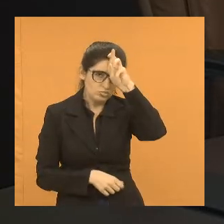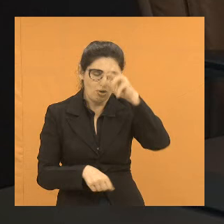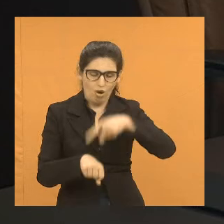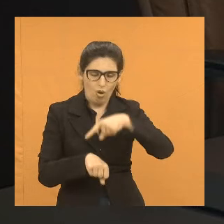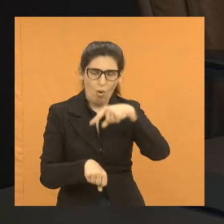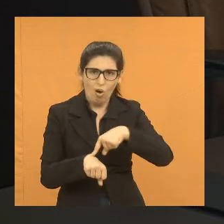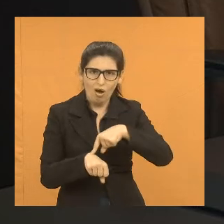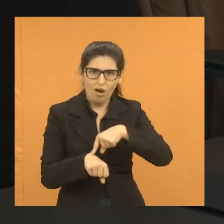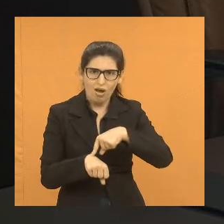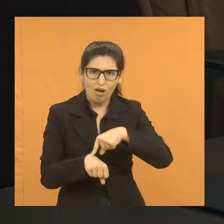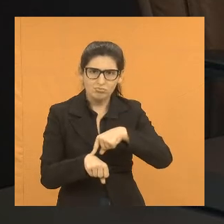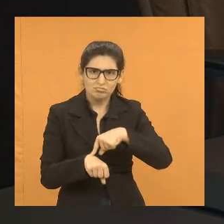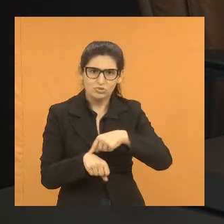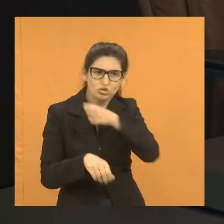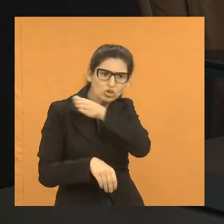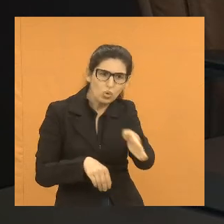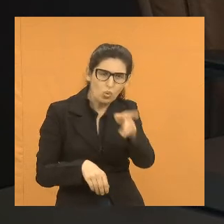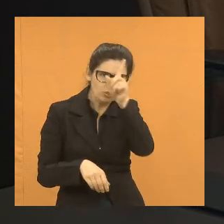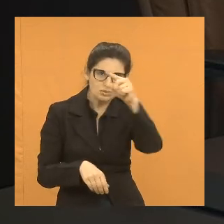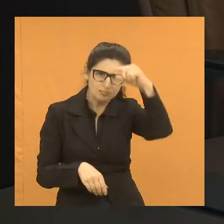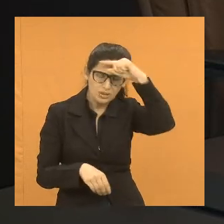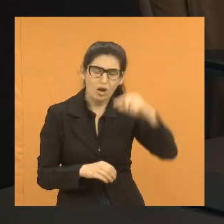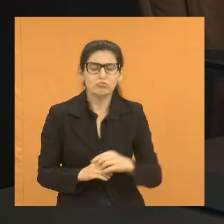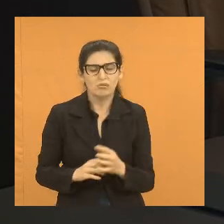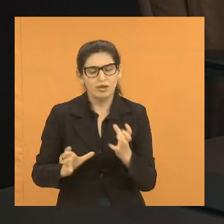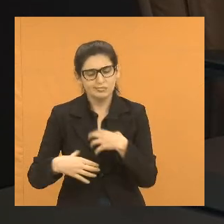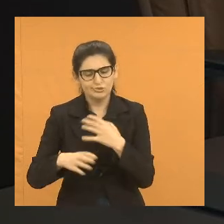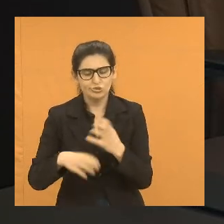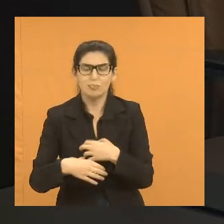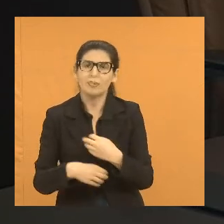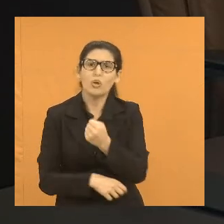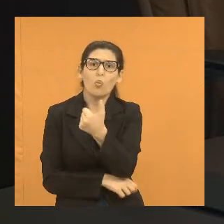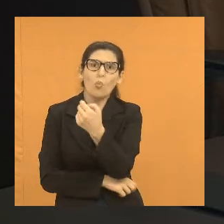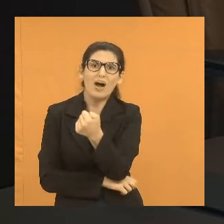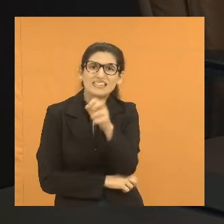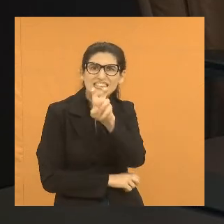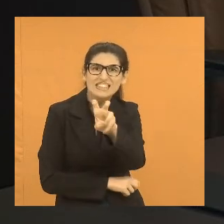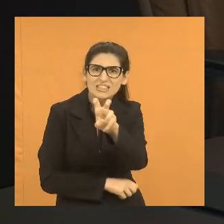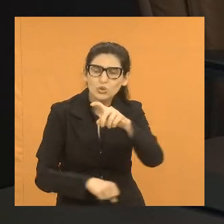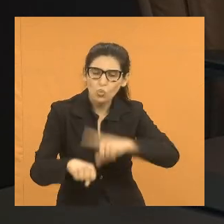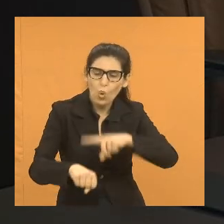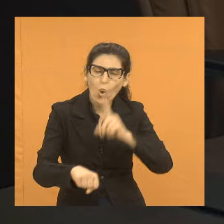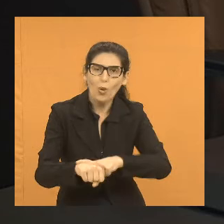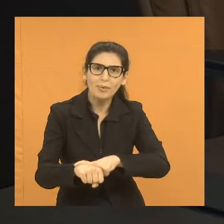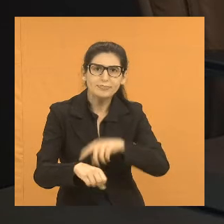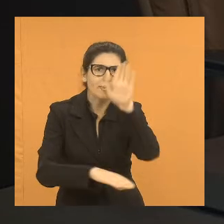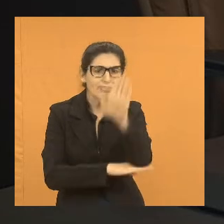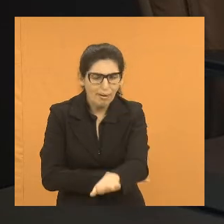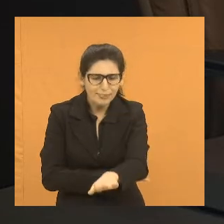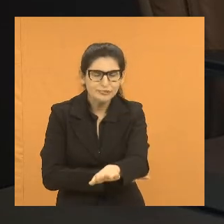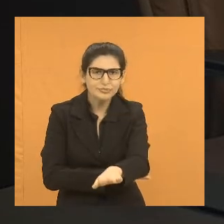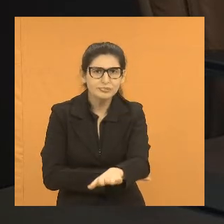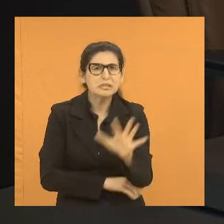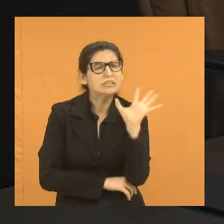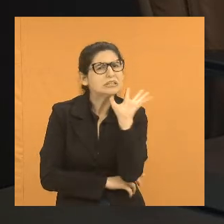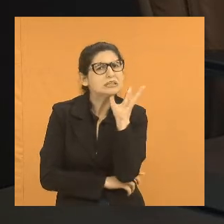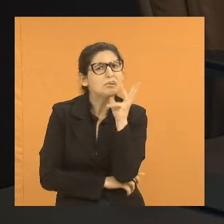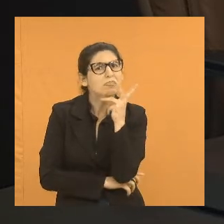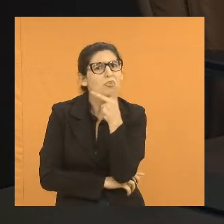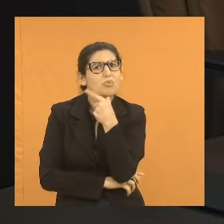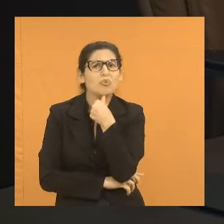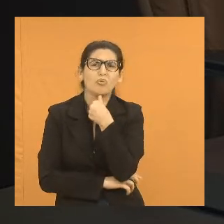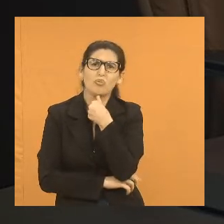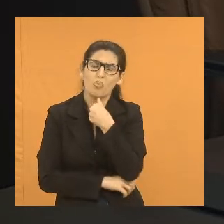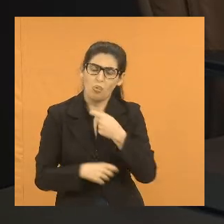foi atendida quase 5 horas da tarde. Eu vim aí. Por quê?